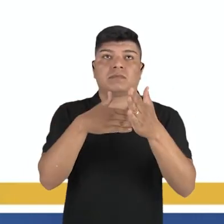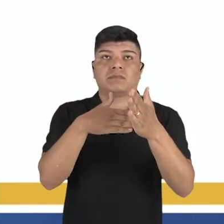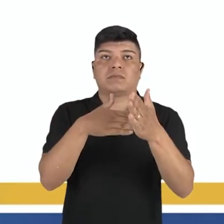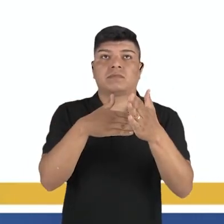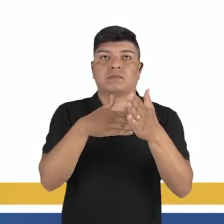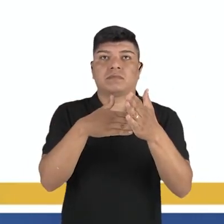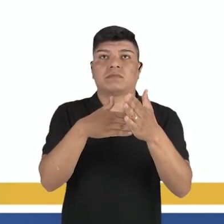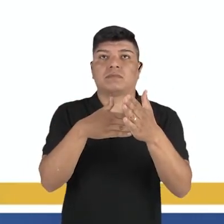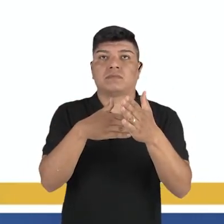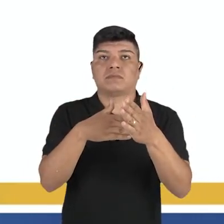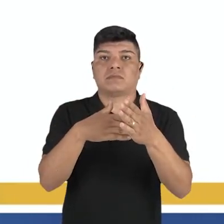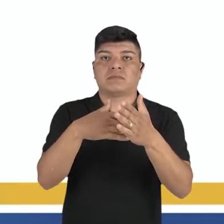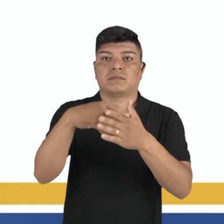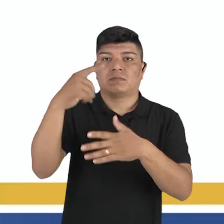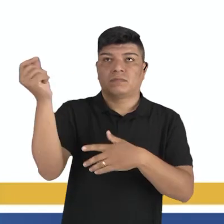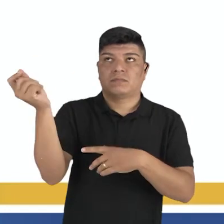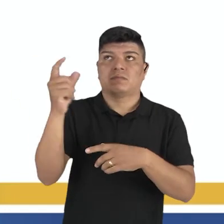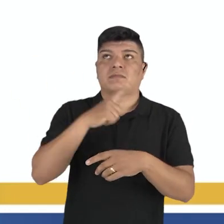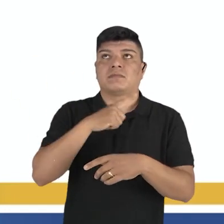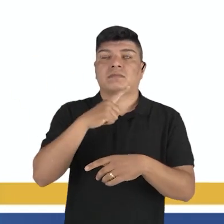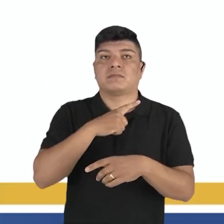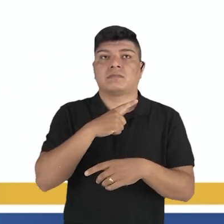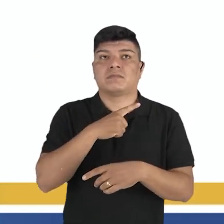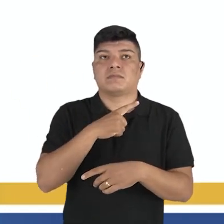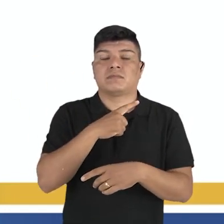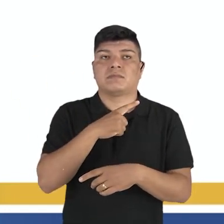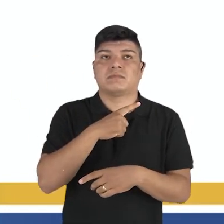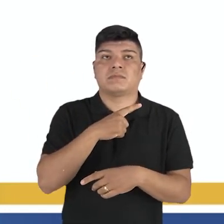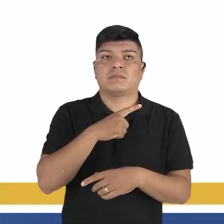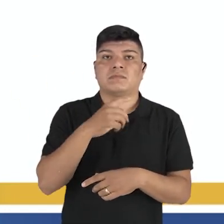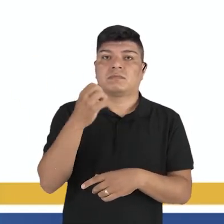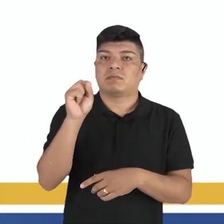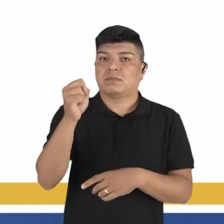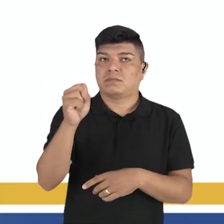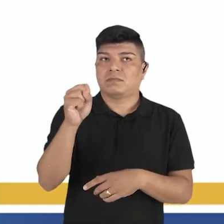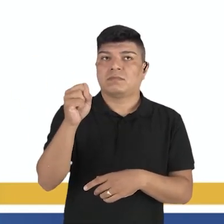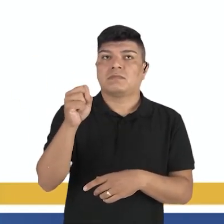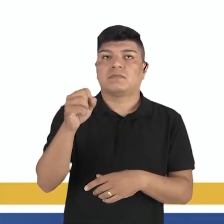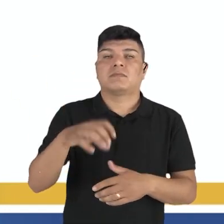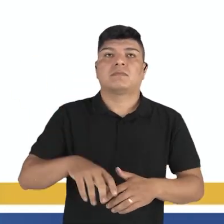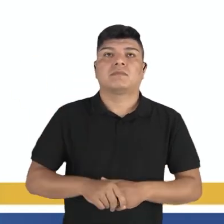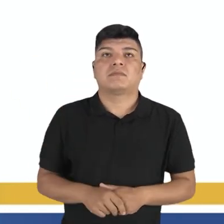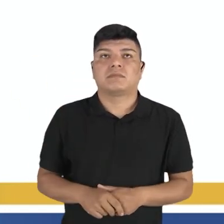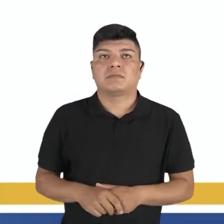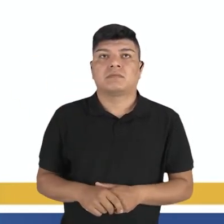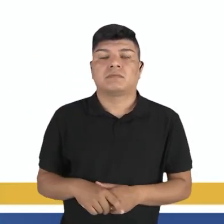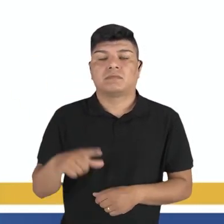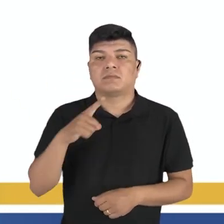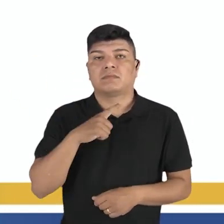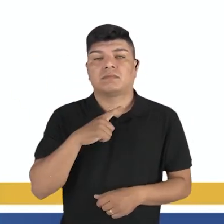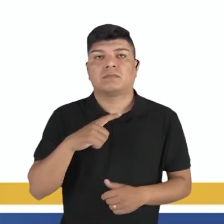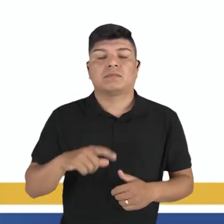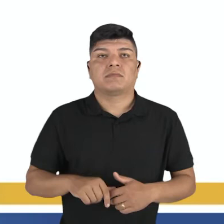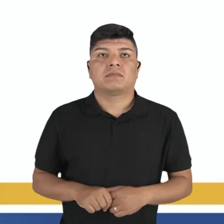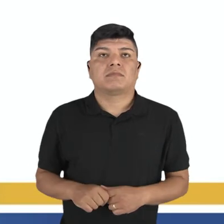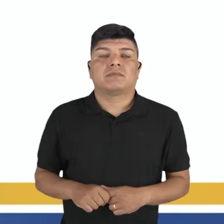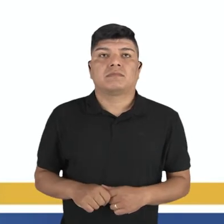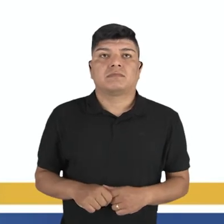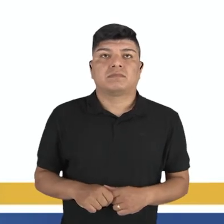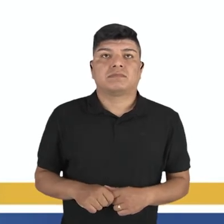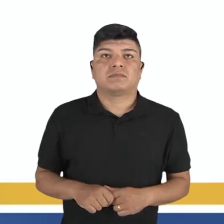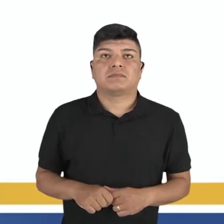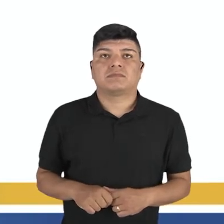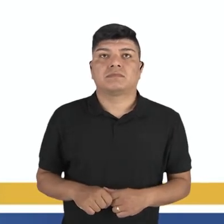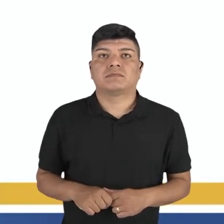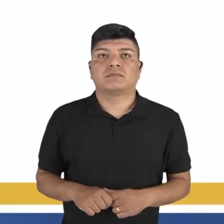na parte de fora, eu tenho mais 8 partes. Então, eu tenho o seguinte, se